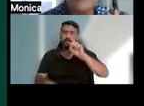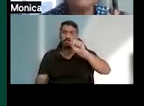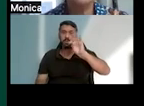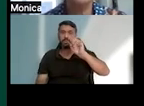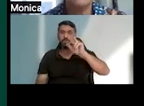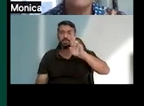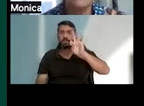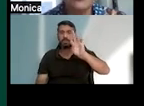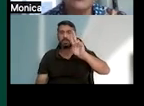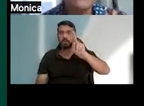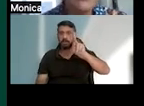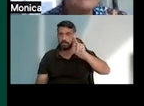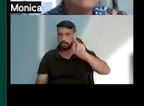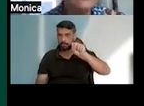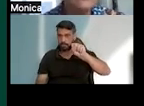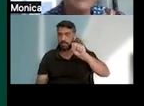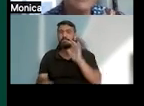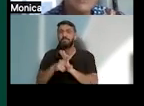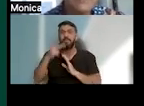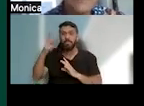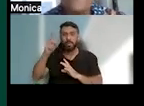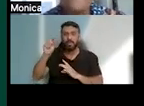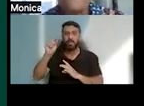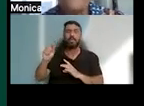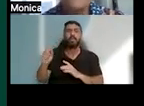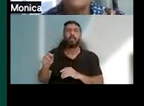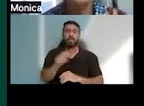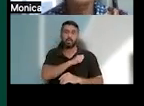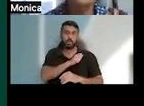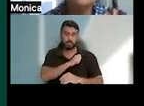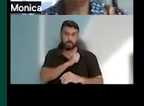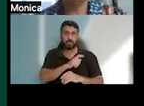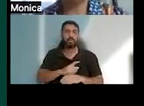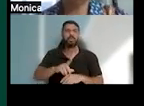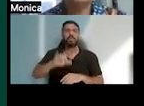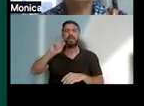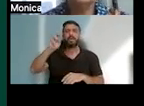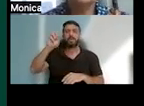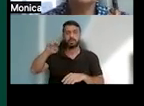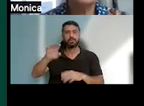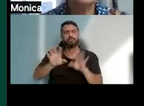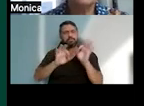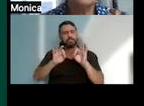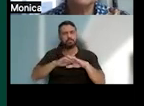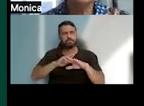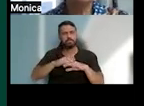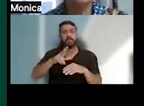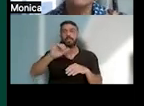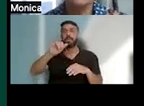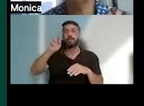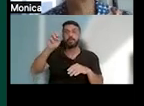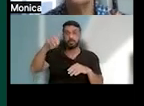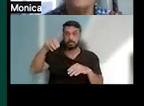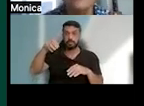projetos apresentados pelos estudantes no AIGEN. Uhum. E uma coisa bem legal também do AIGEN, porque quando a gente